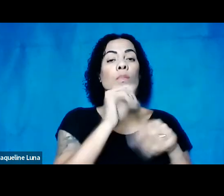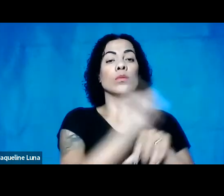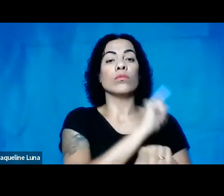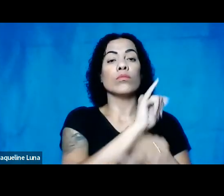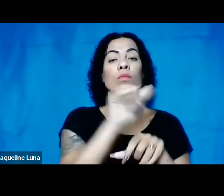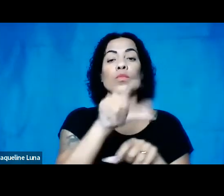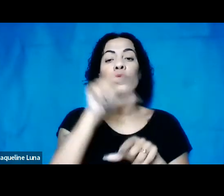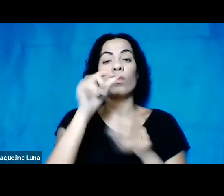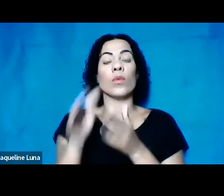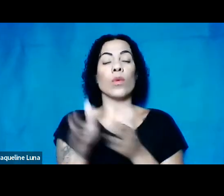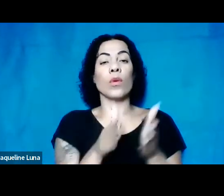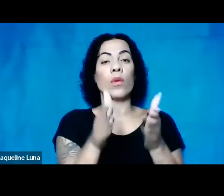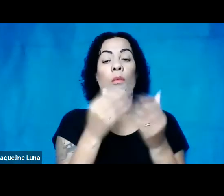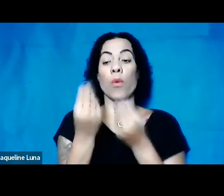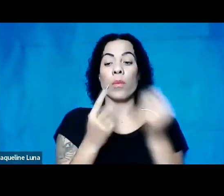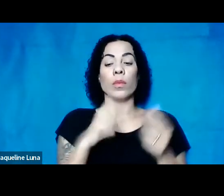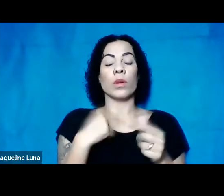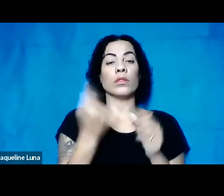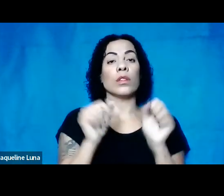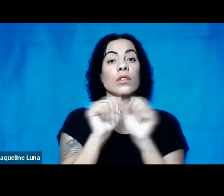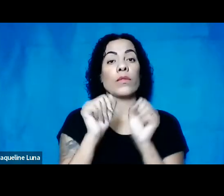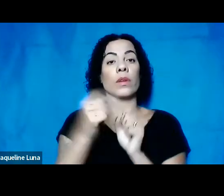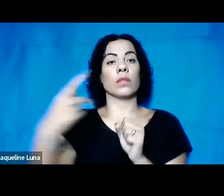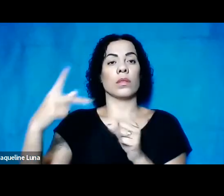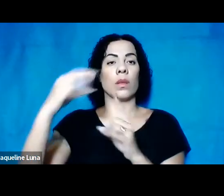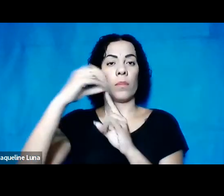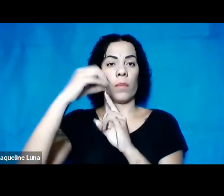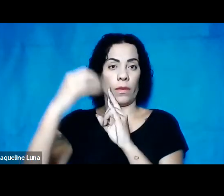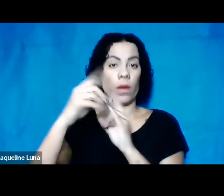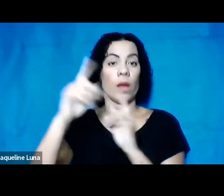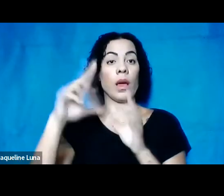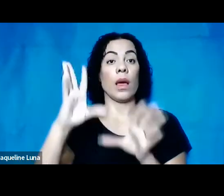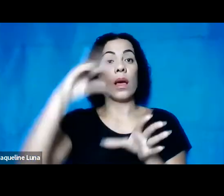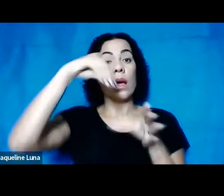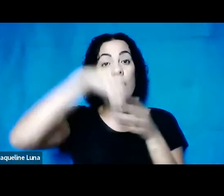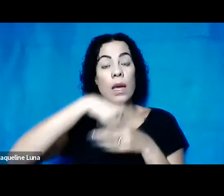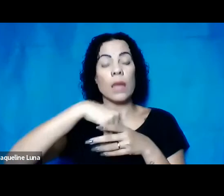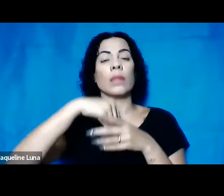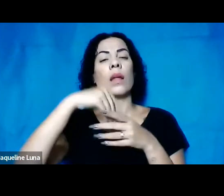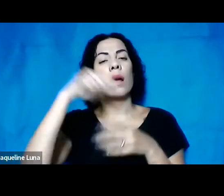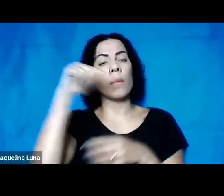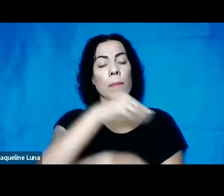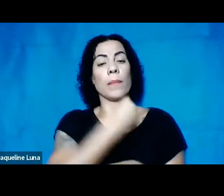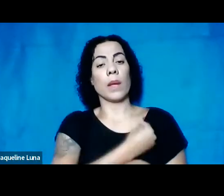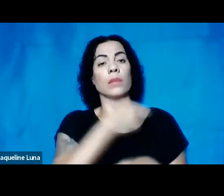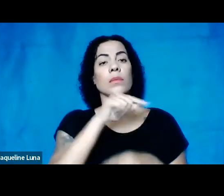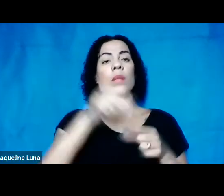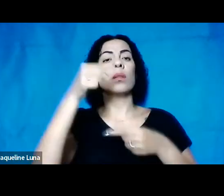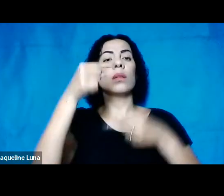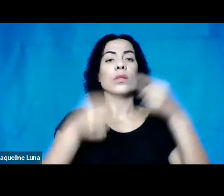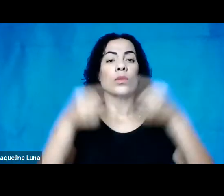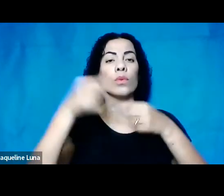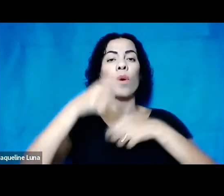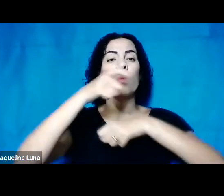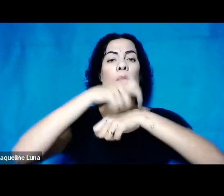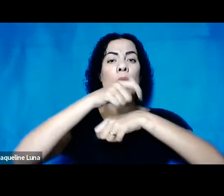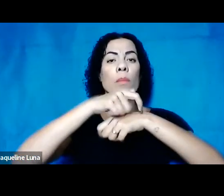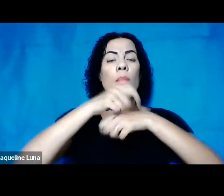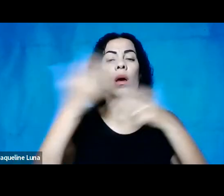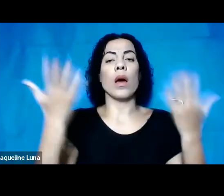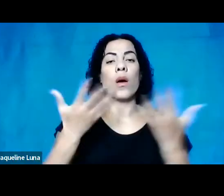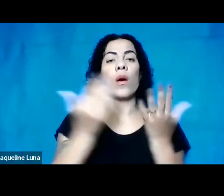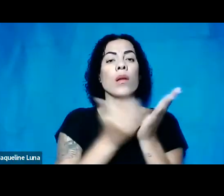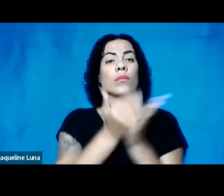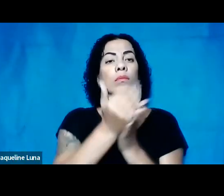gente faz para a Fiocruz. É entrar no cerne da discussão do momento de mediatização em que o